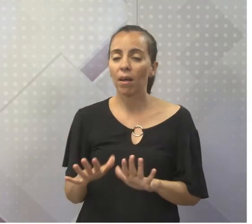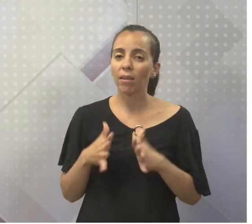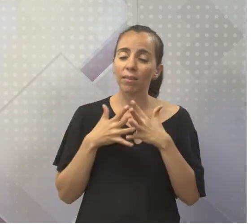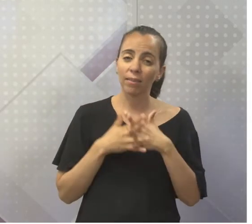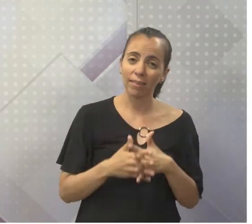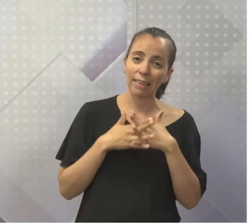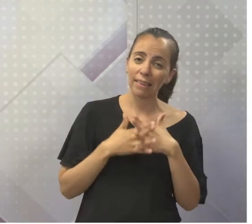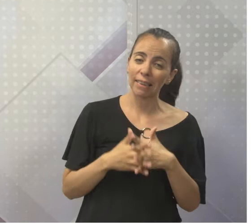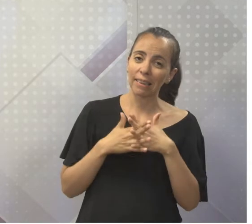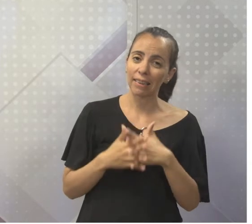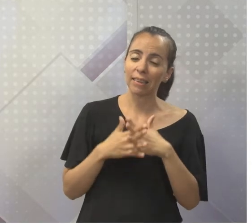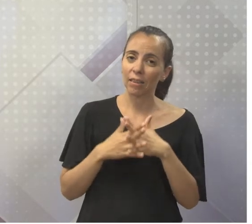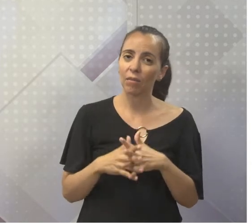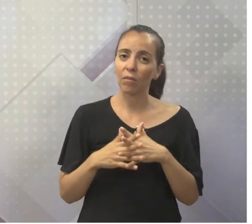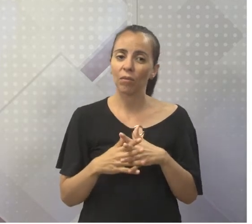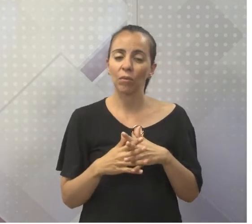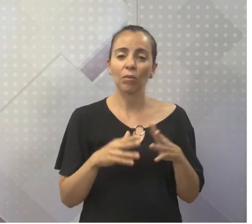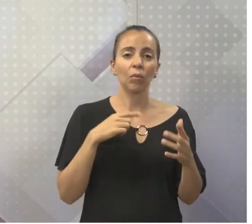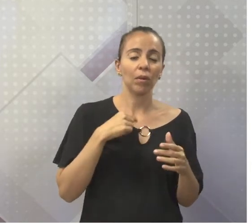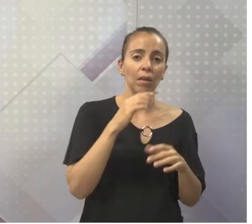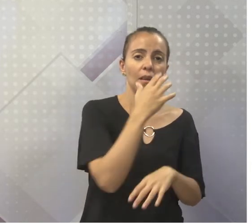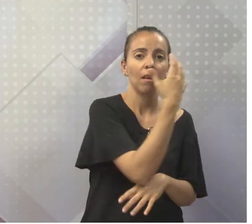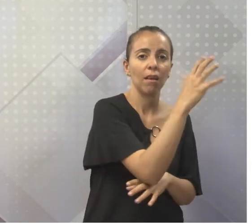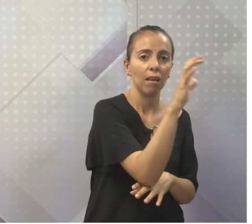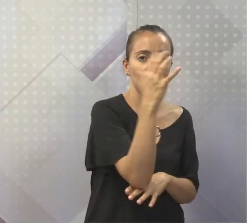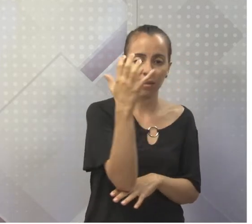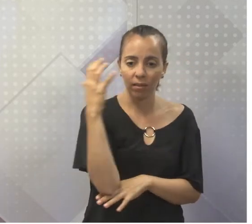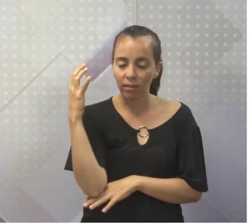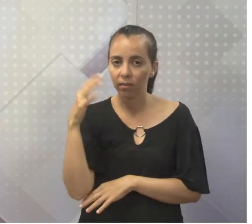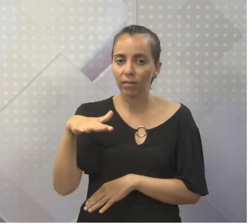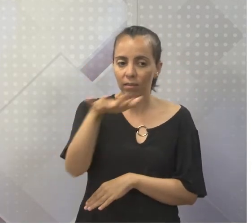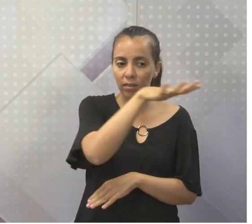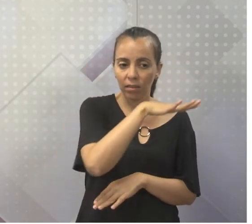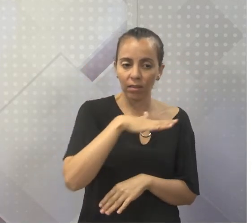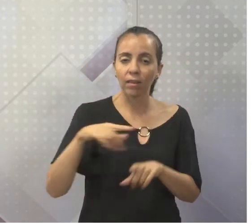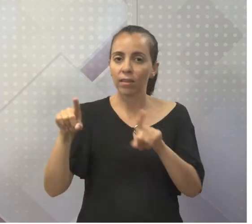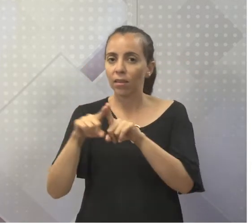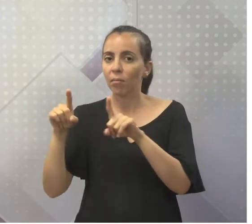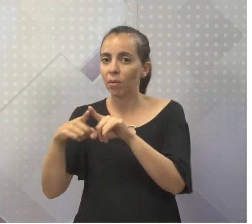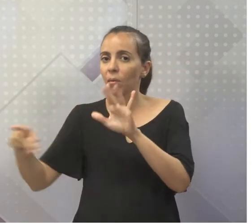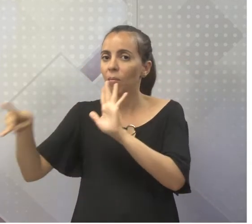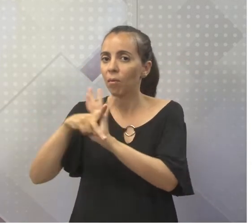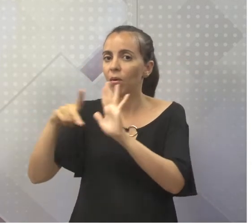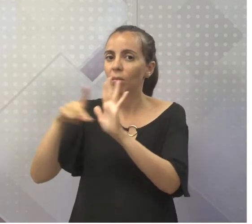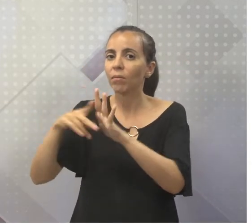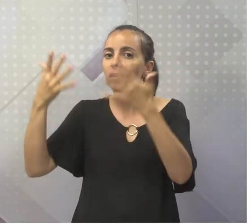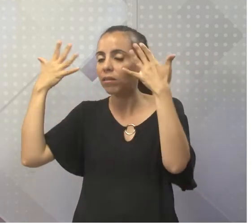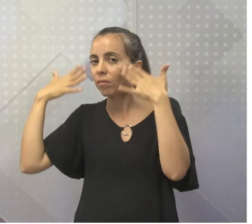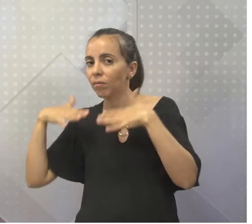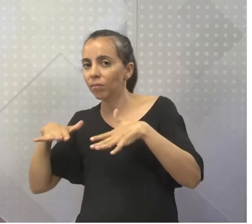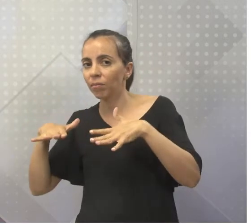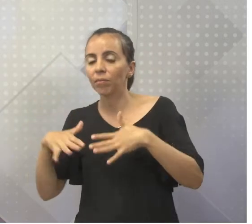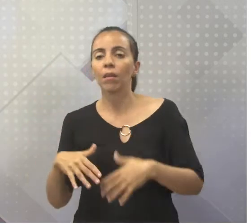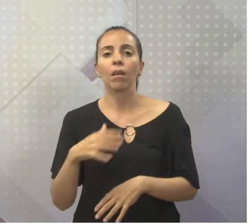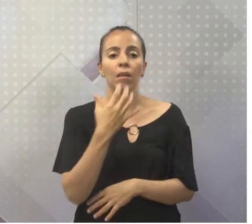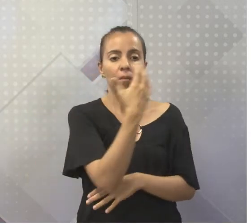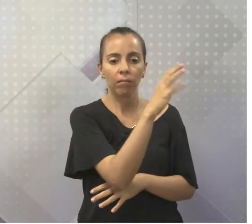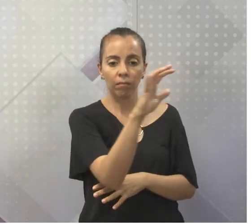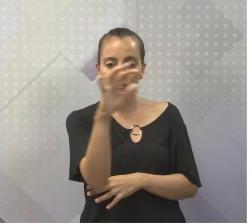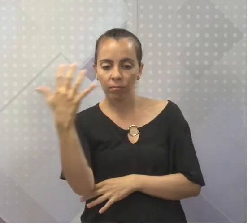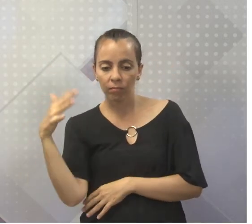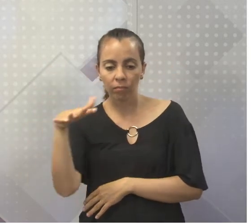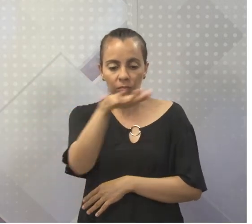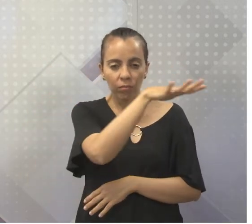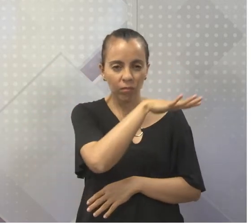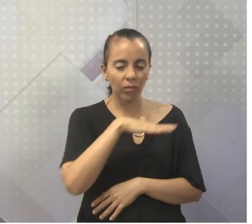que se faz entre meio ambiente e natureza eu não vou citar todos os aspectos mas dá para observar meio ambiente são coisas